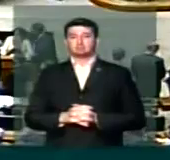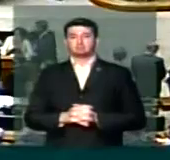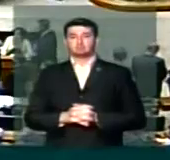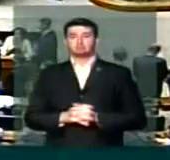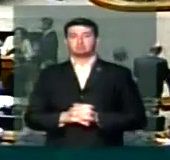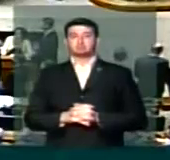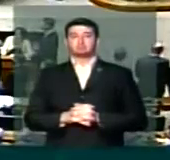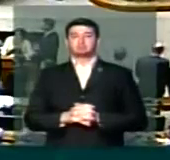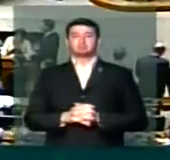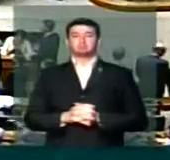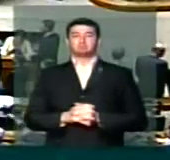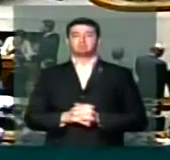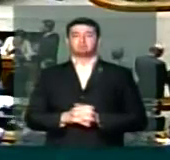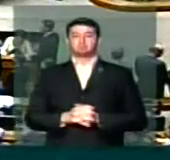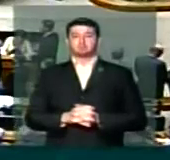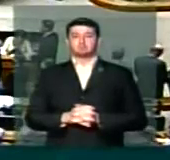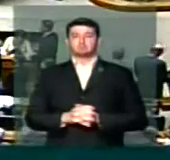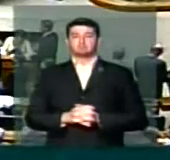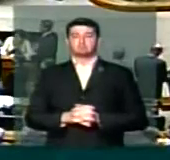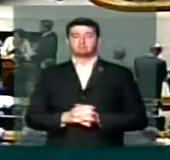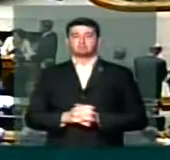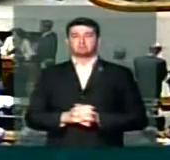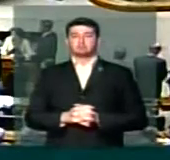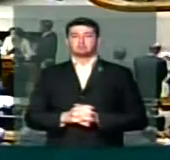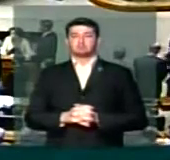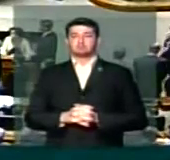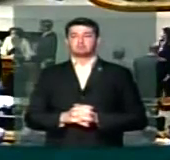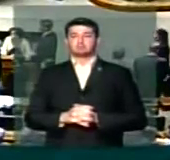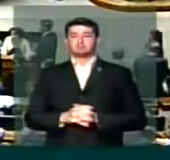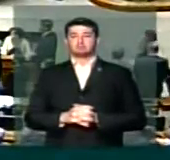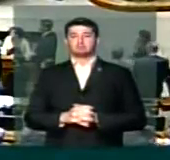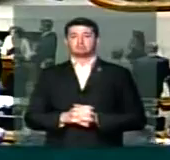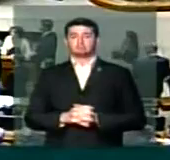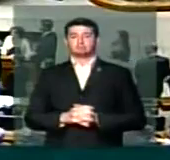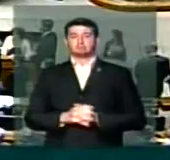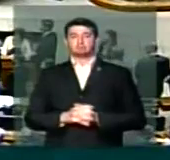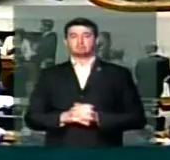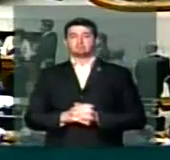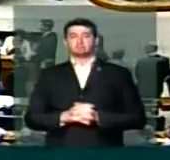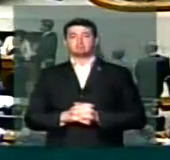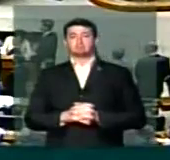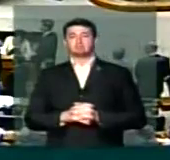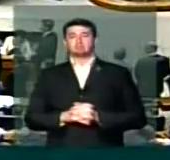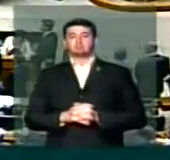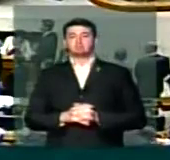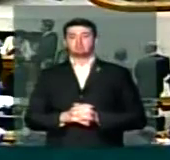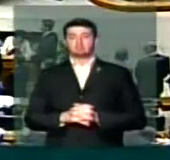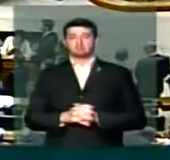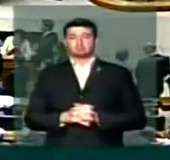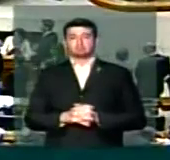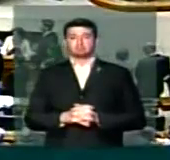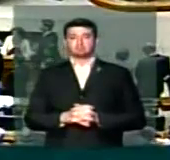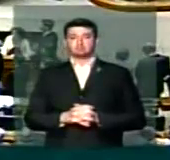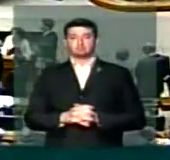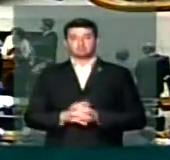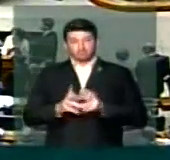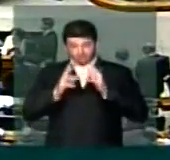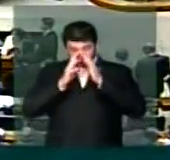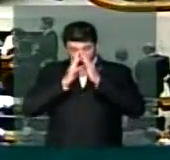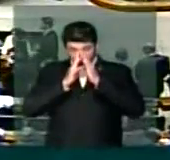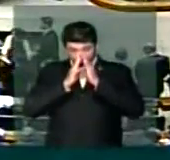seu partido na votação anterior. Após o tempo do líder, é questão de ordem aqui, viu, presidente? Vou deixar. Questão de ordem tem